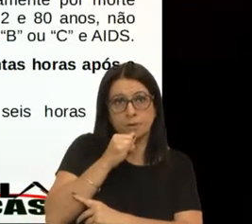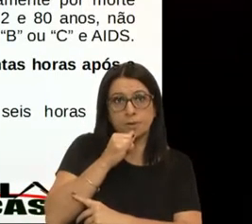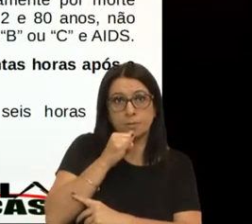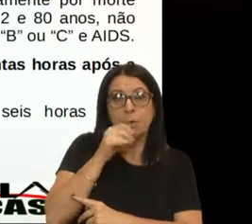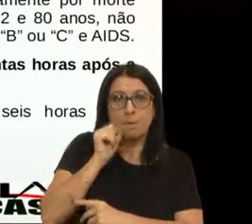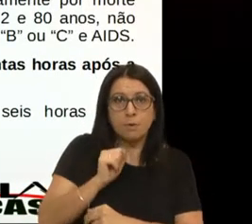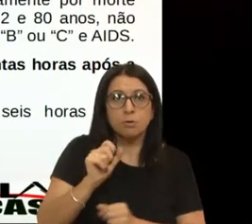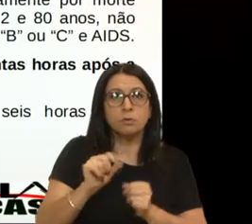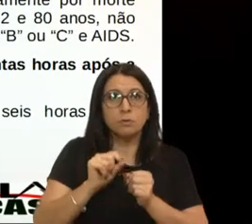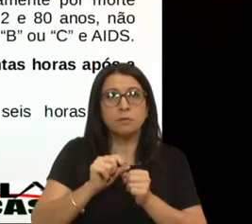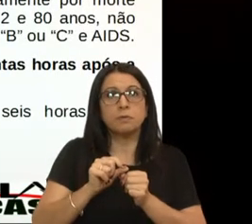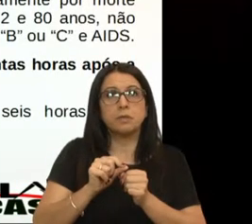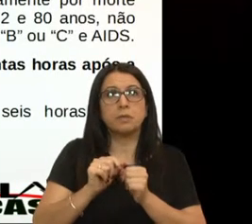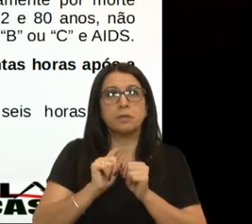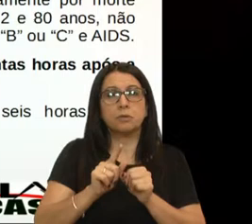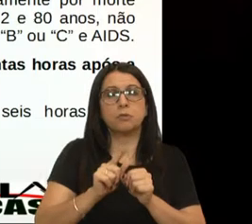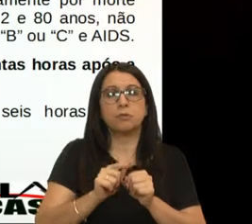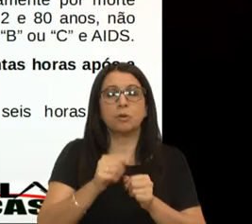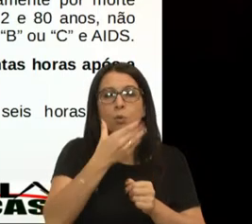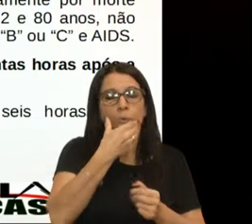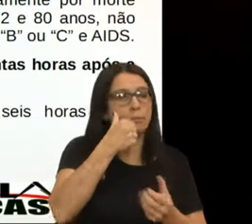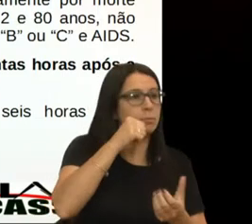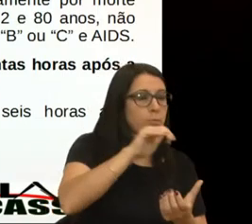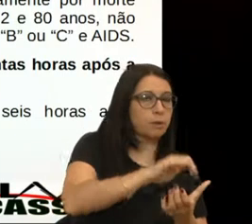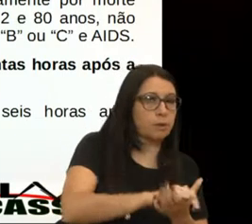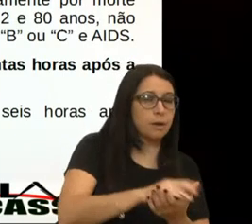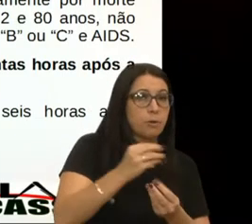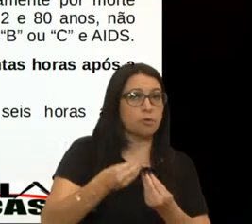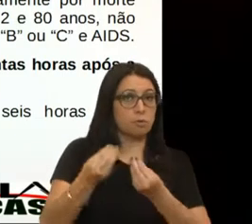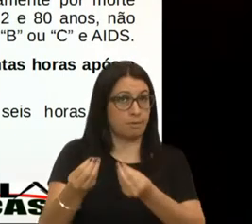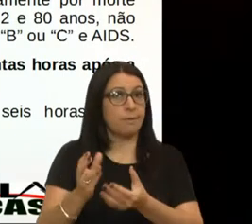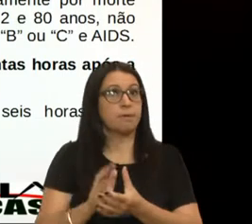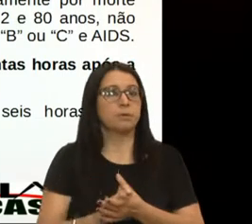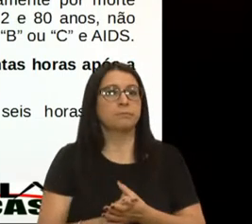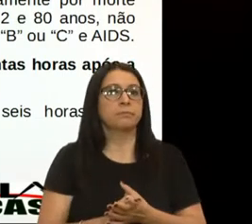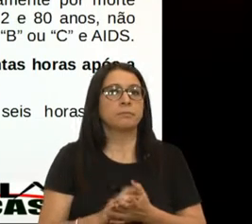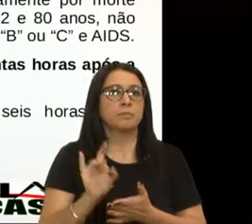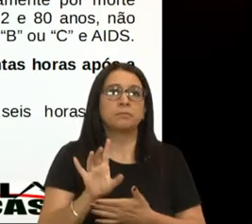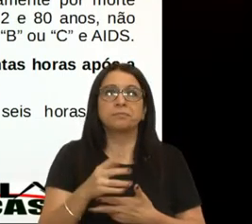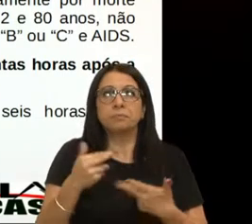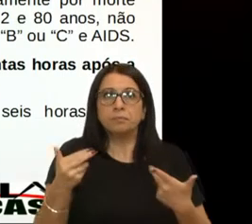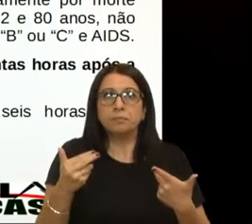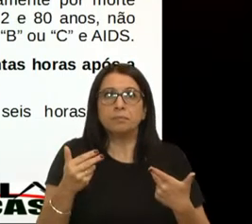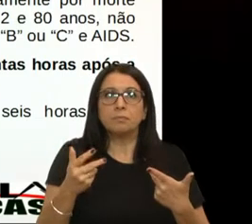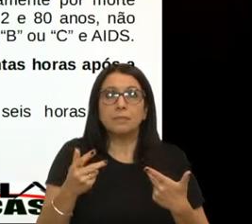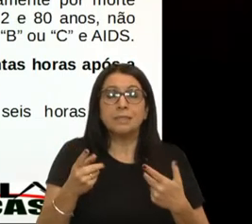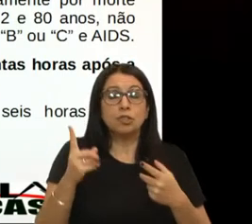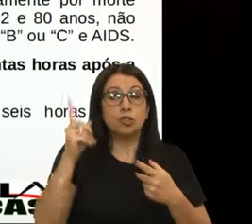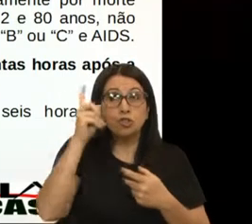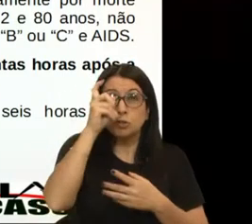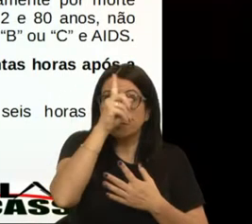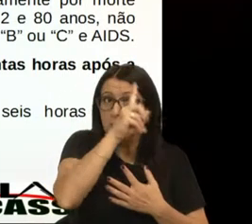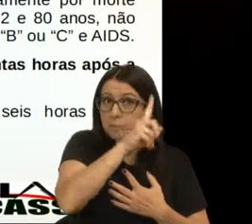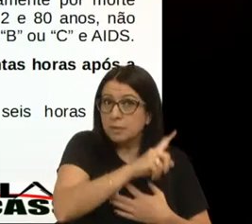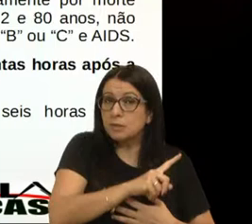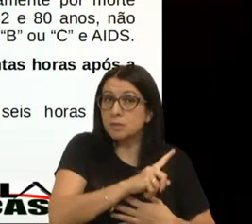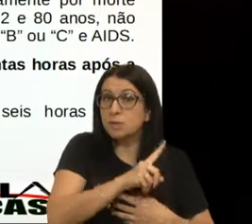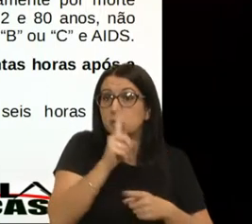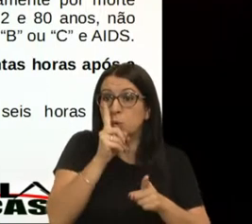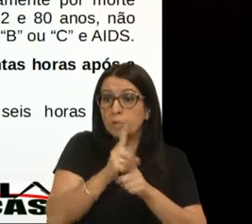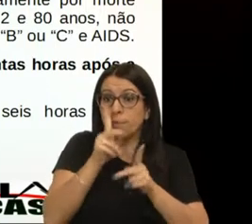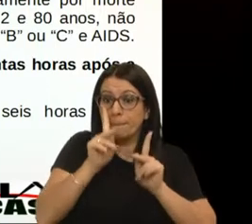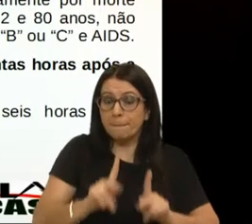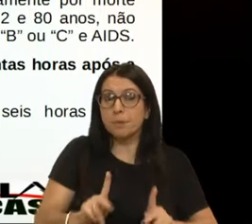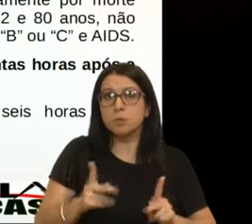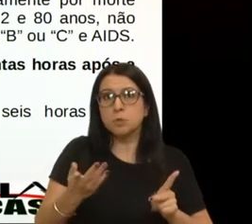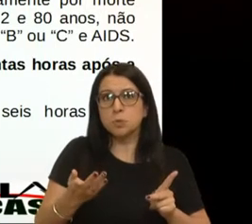pode ser feita através de marido e mulher, pode ser feita a doação, só que é uma coisa muito complexa de se encontrar alguém em